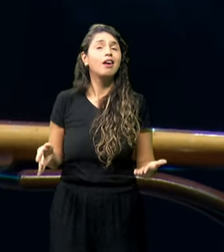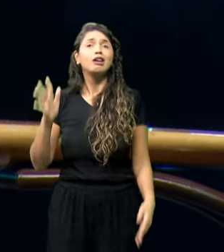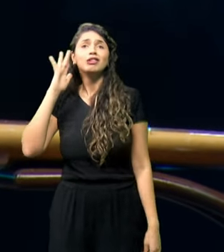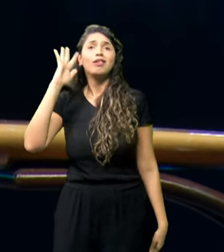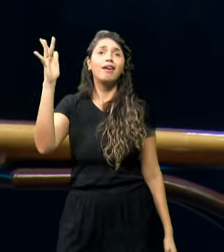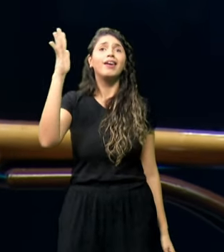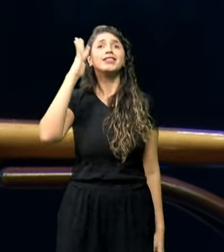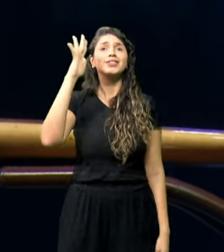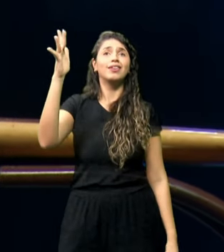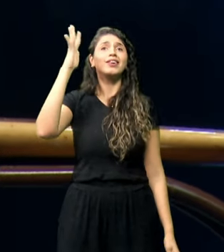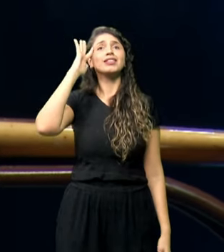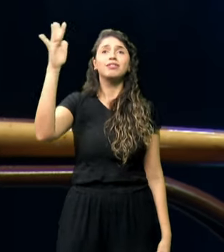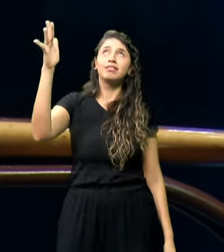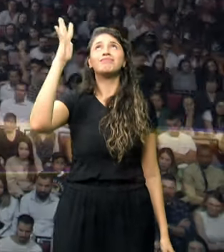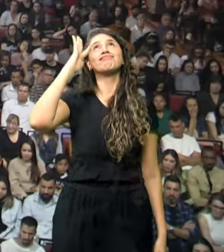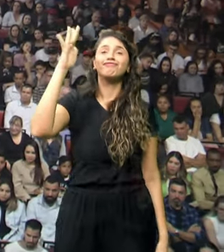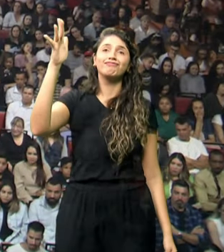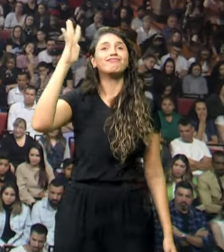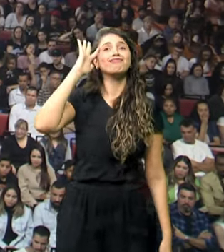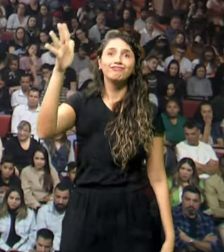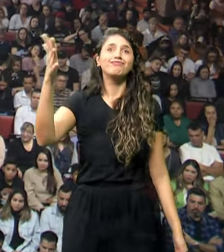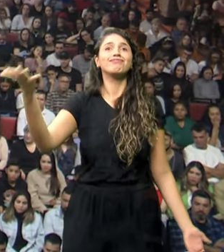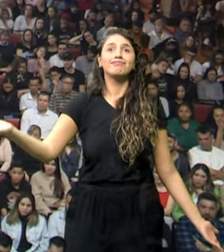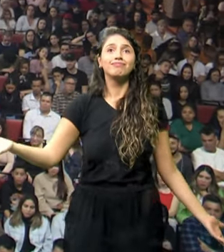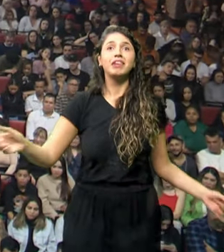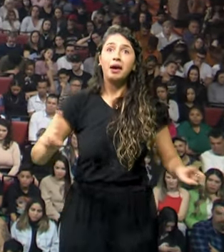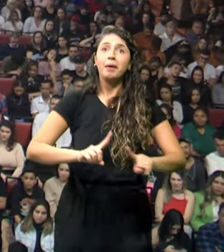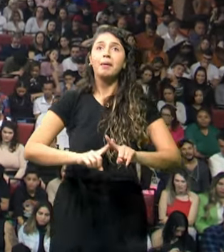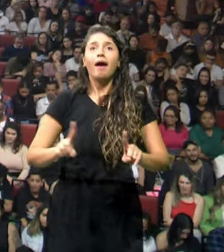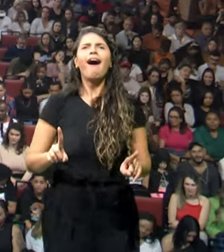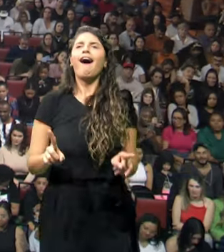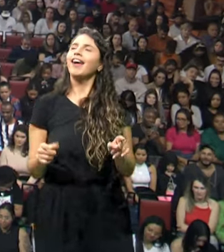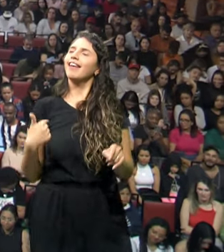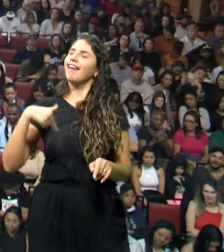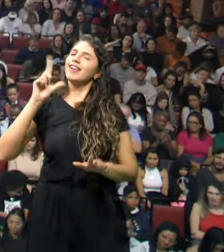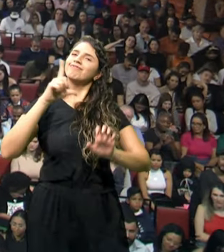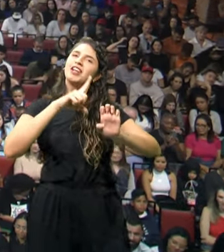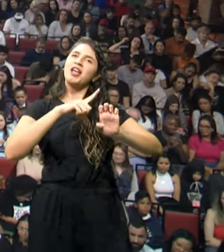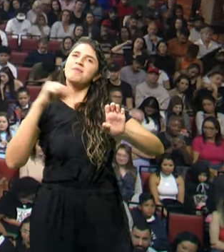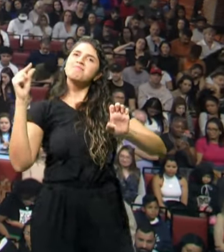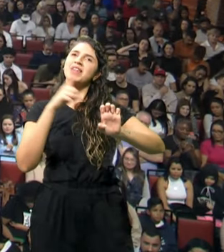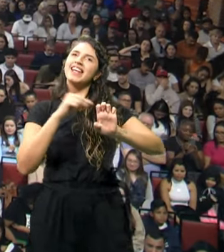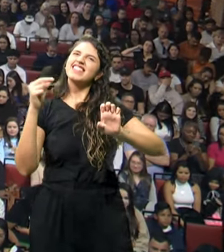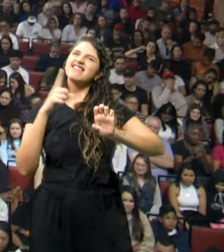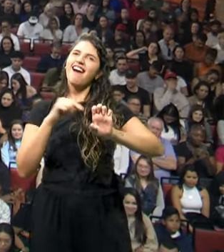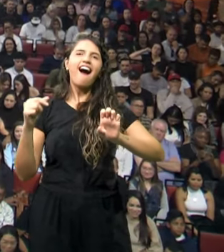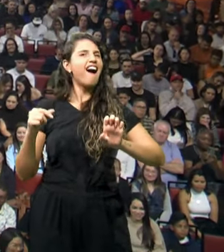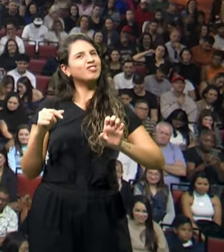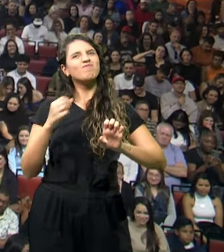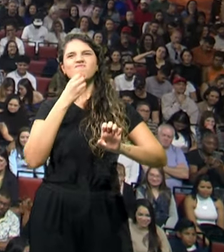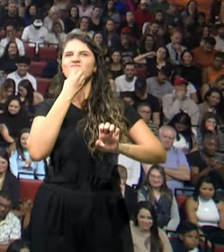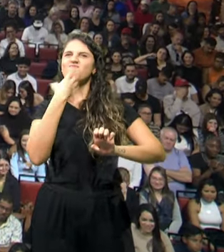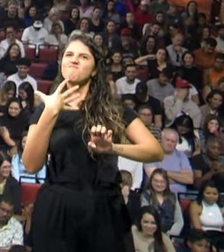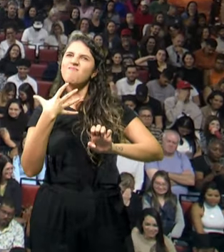Sonha. Mano, eu sonho um dia assim de ser um empresário grande. Acorda todo dia 11 horas da manhã.